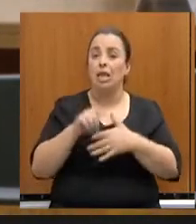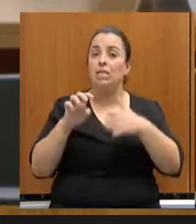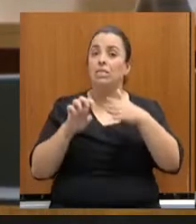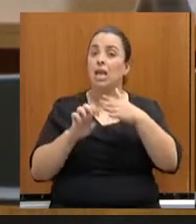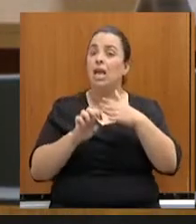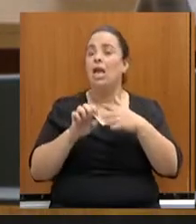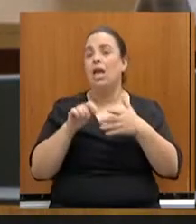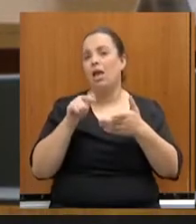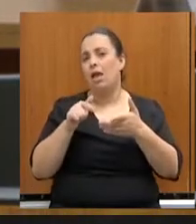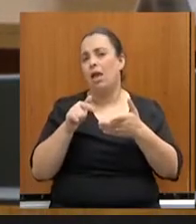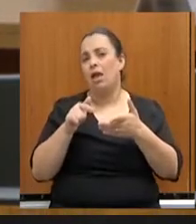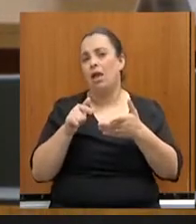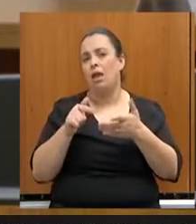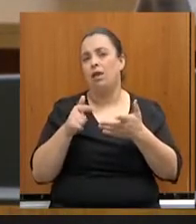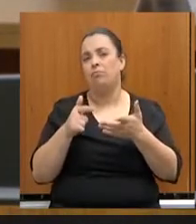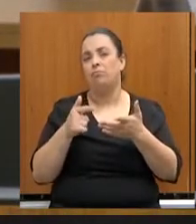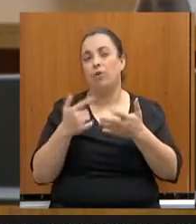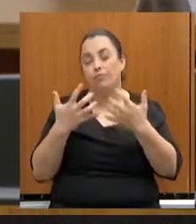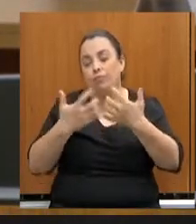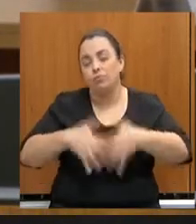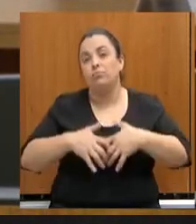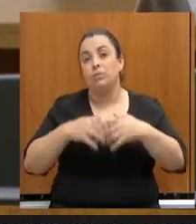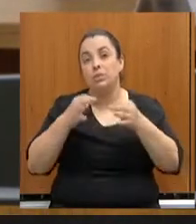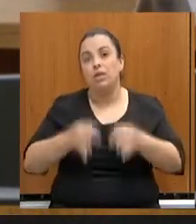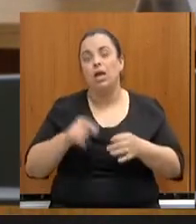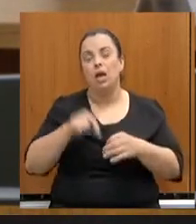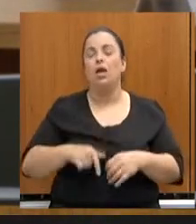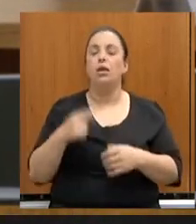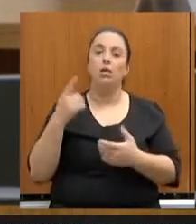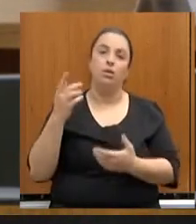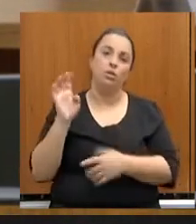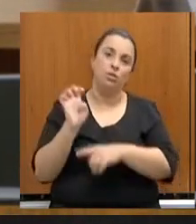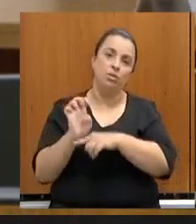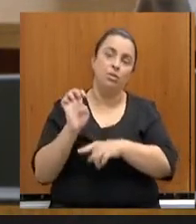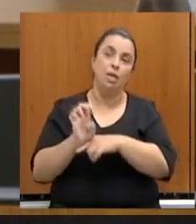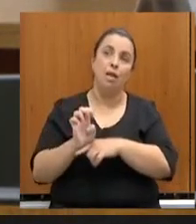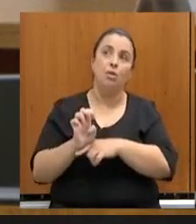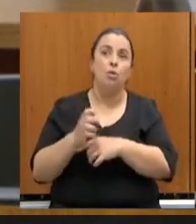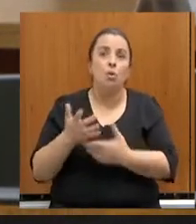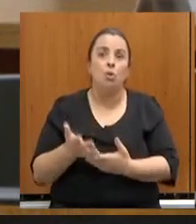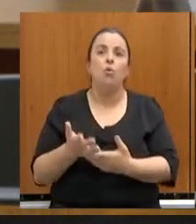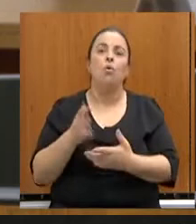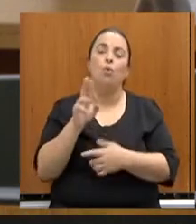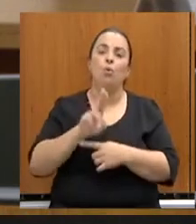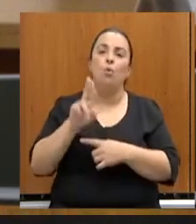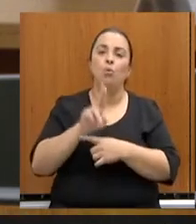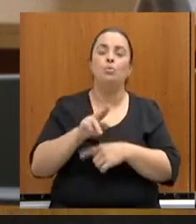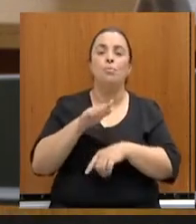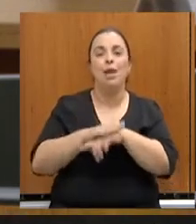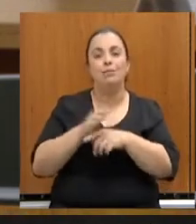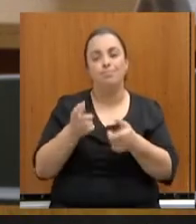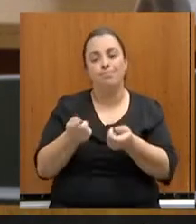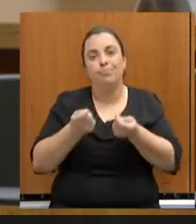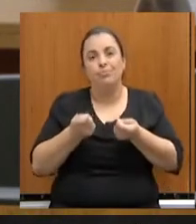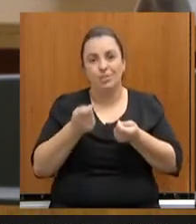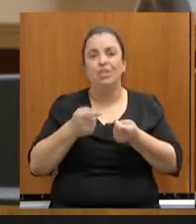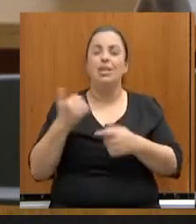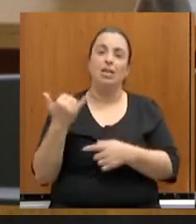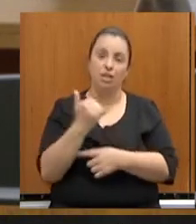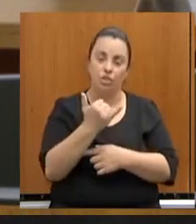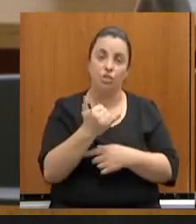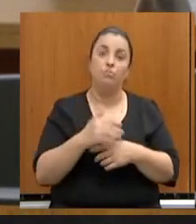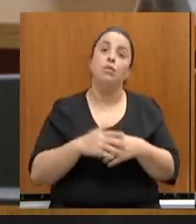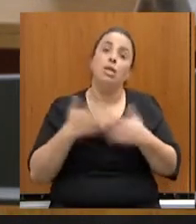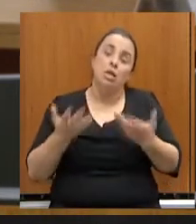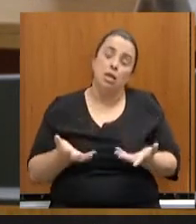no nosso estado através de um licenciamento ambiental mais racionalizado não queria agradecer a deputado a sua fala